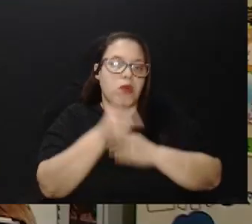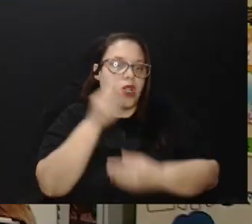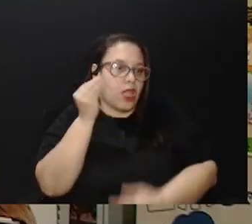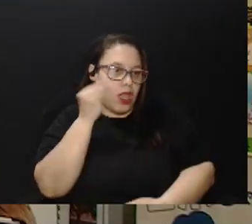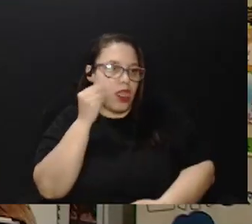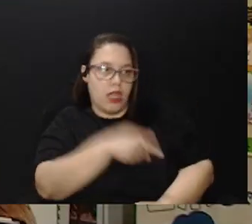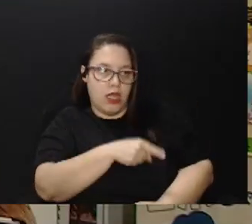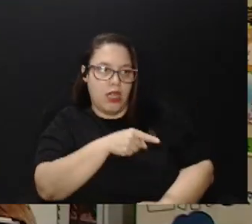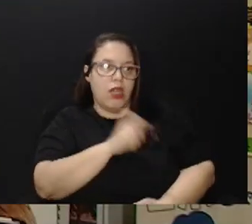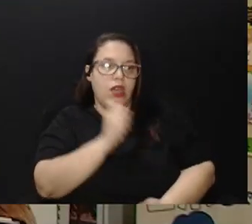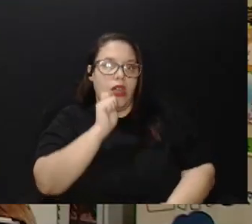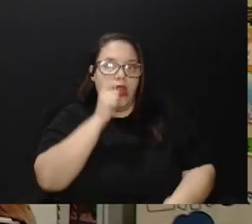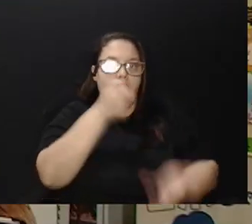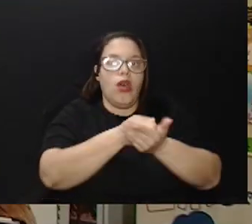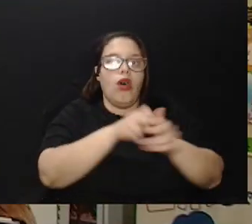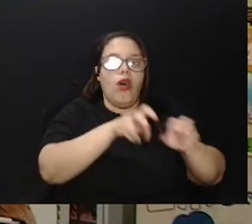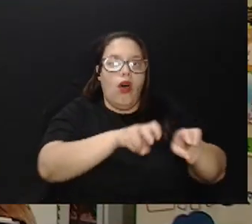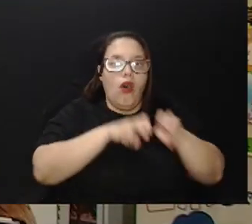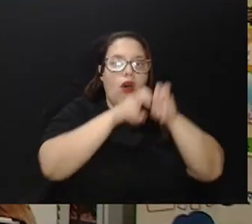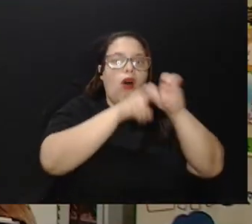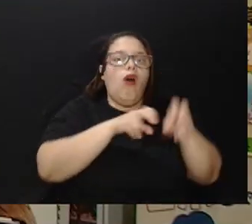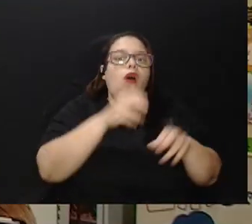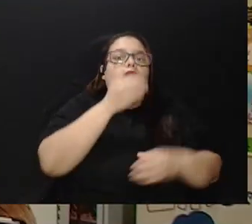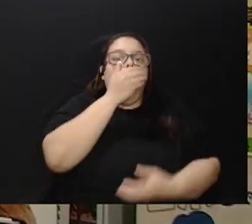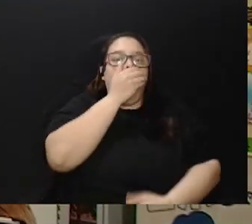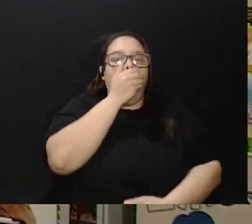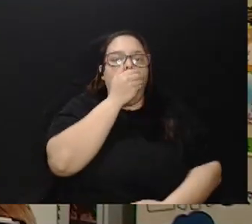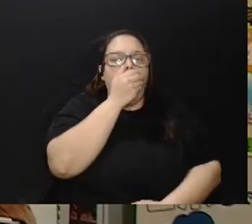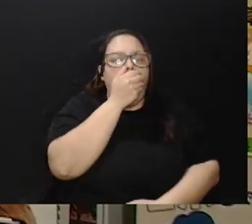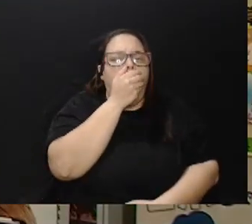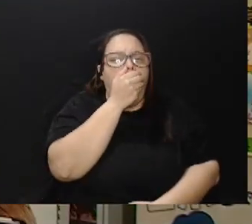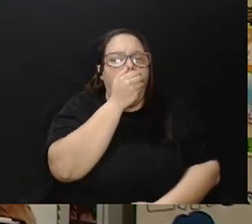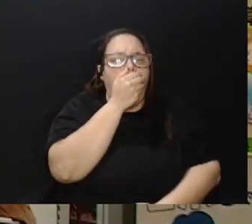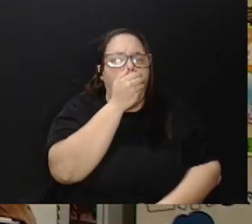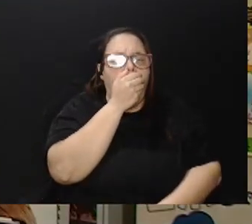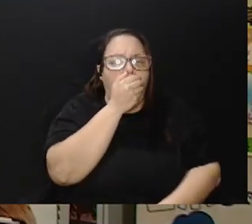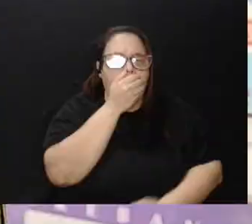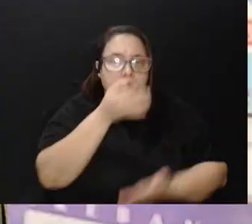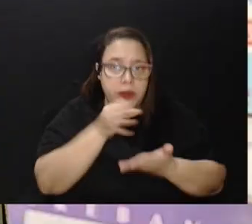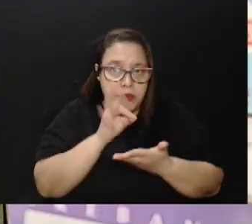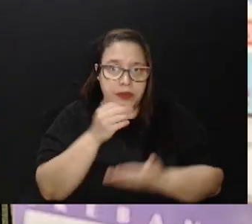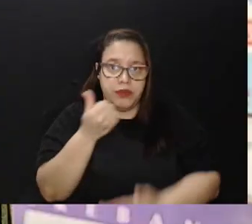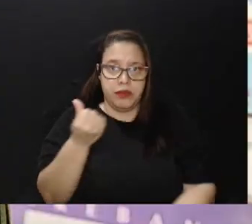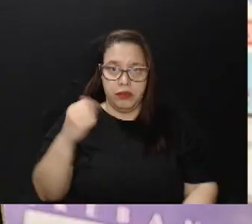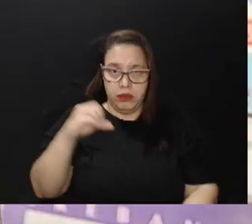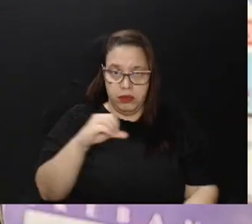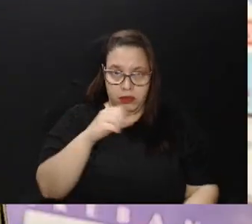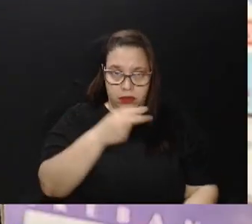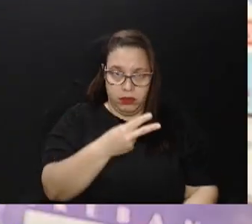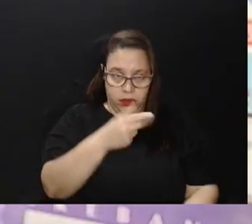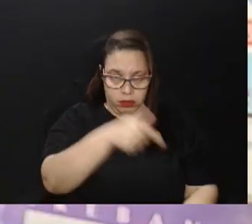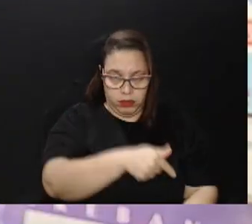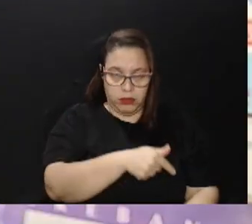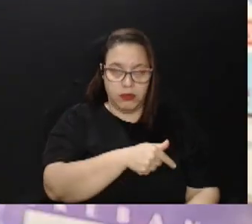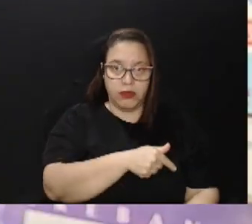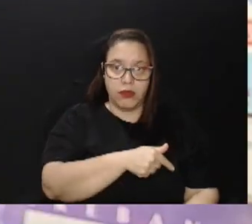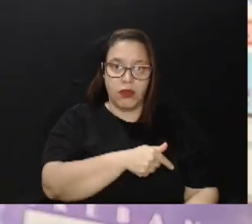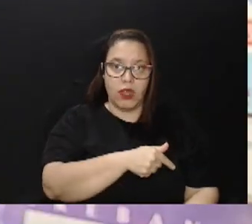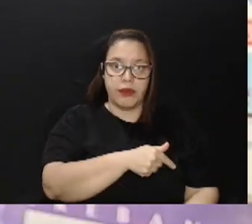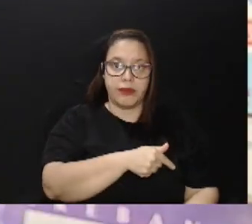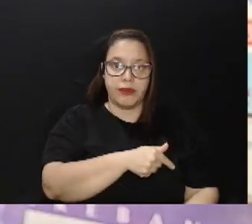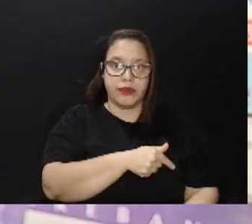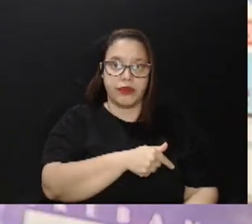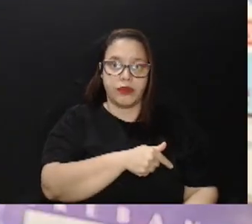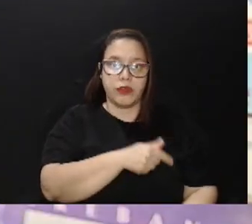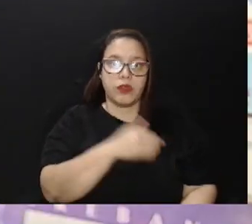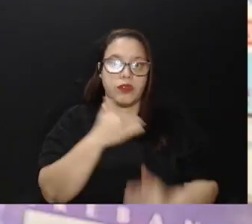uma fazenda já formada de café em 1927. E mandou um engenheiro